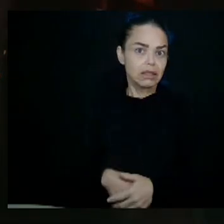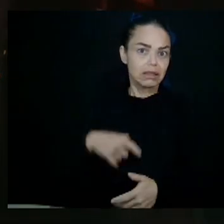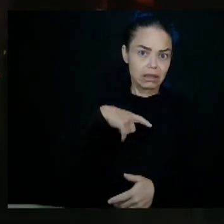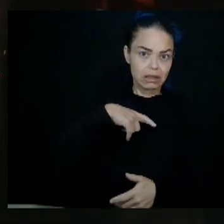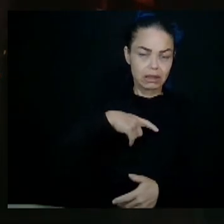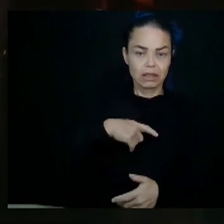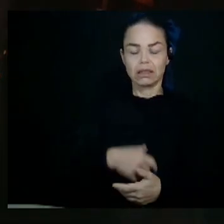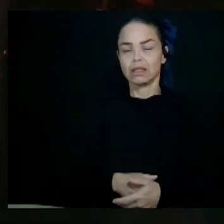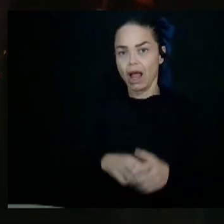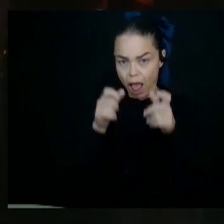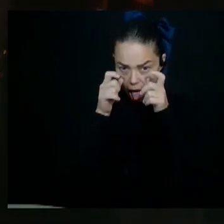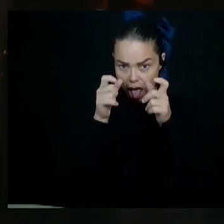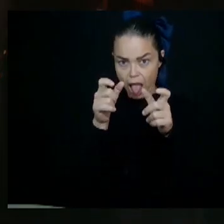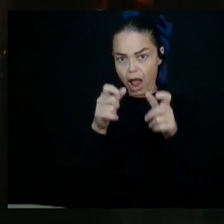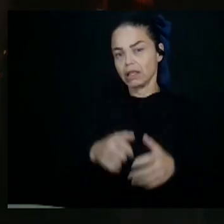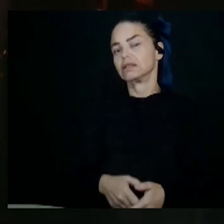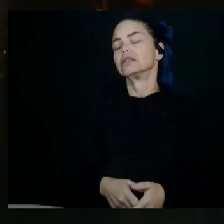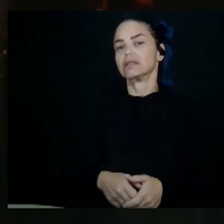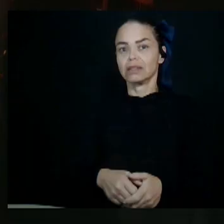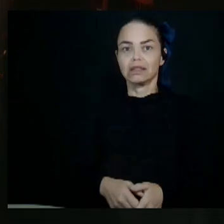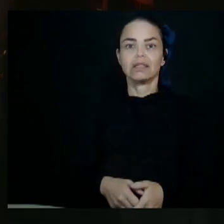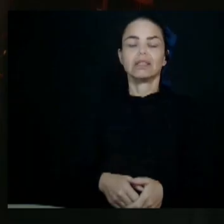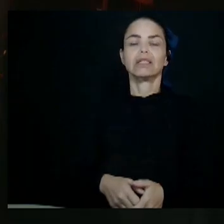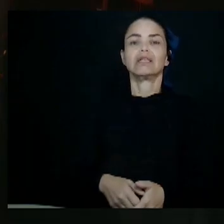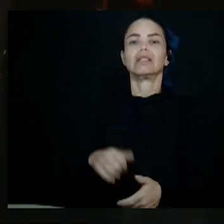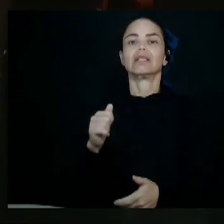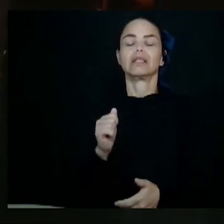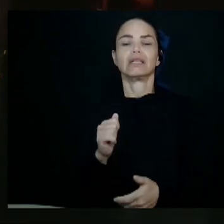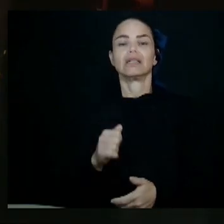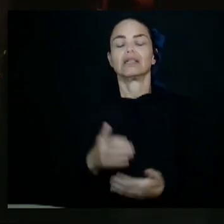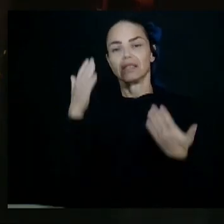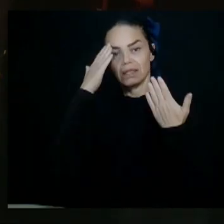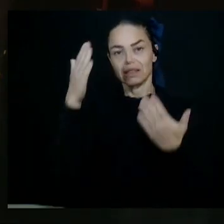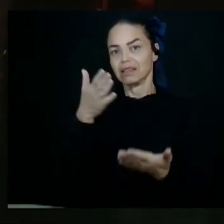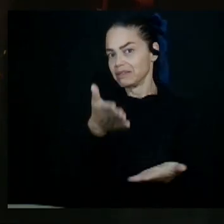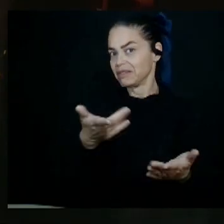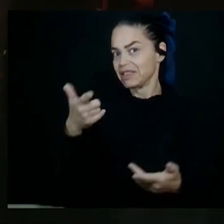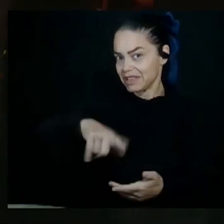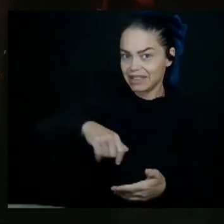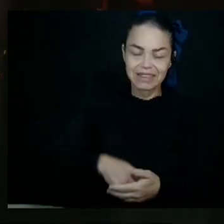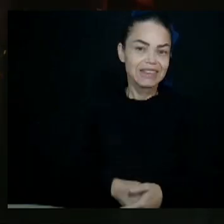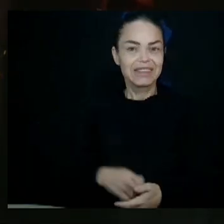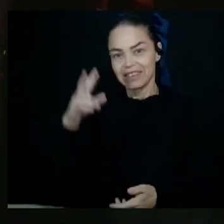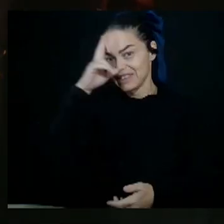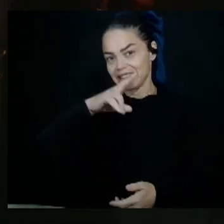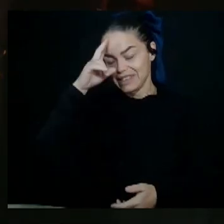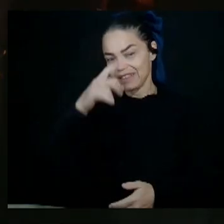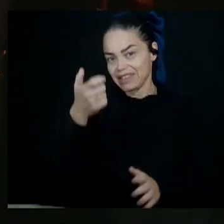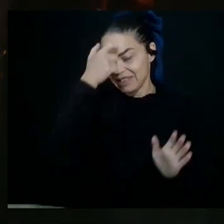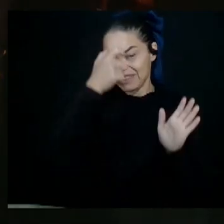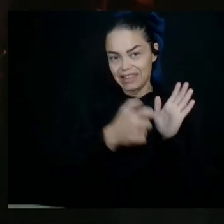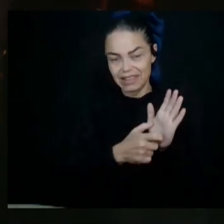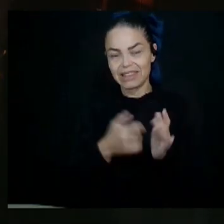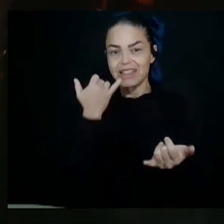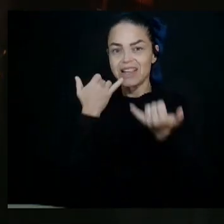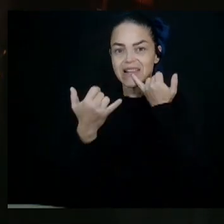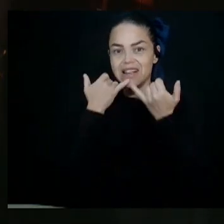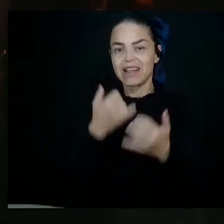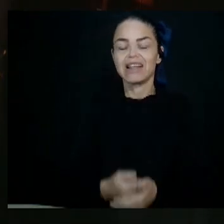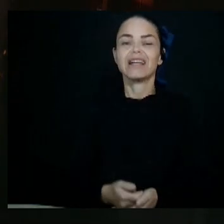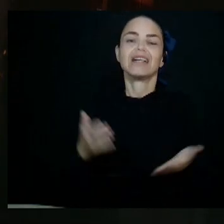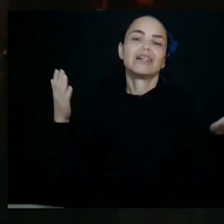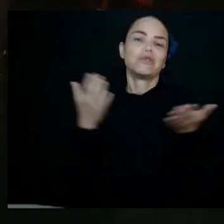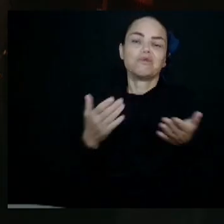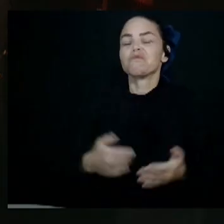é o limite da ambição? Olha, gente, agradecendo você mais uma vez, lembrando que a Iria está chegando aí com informações